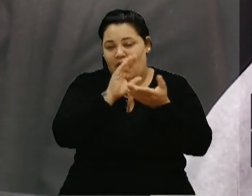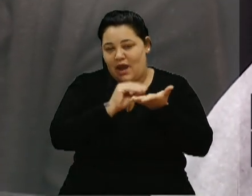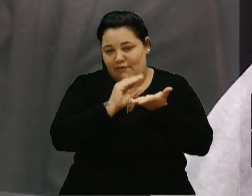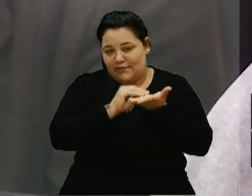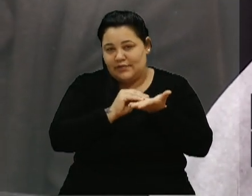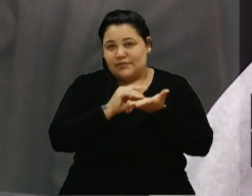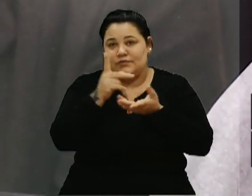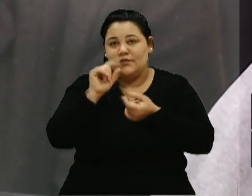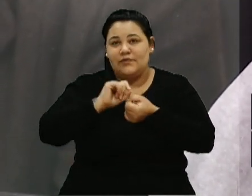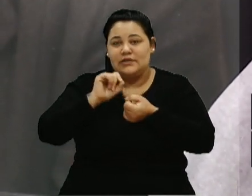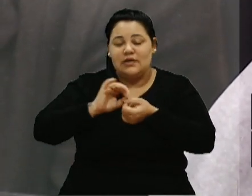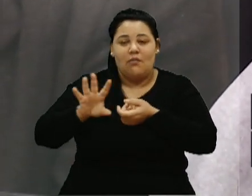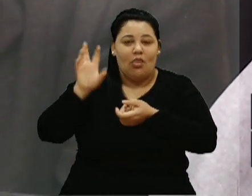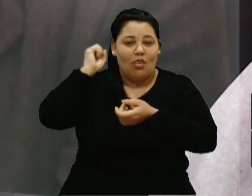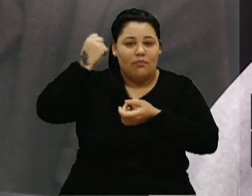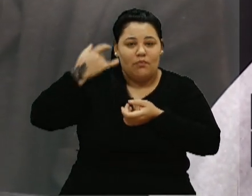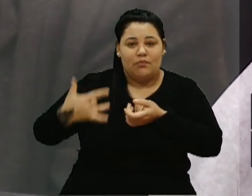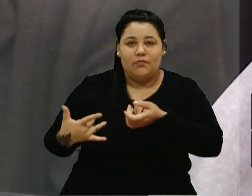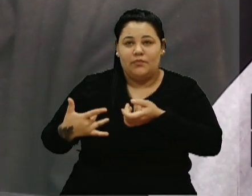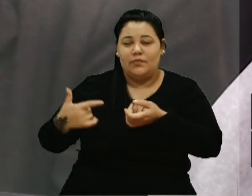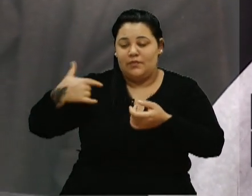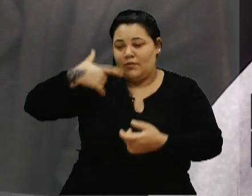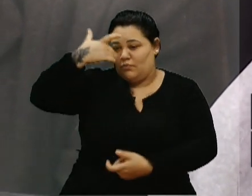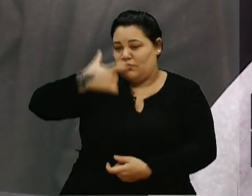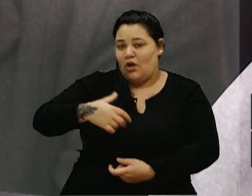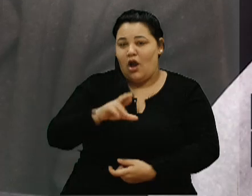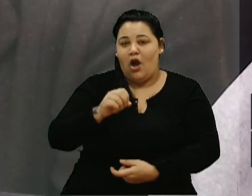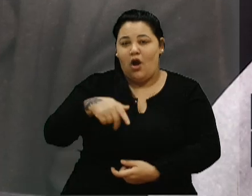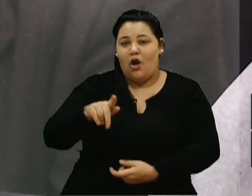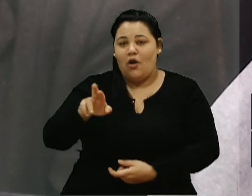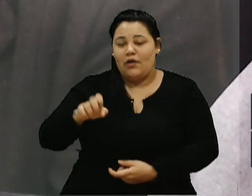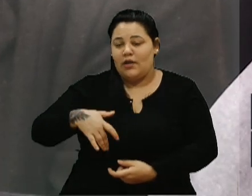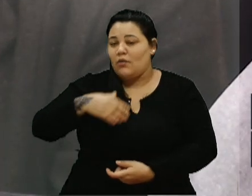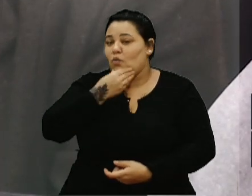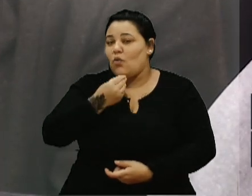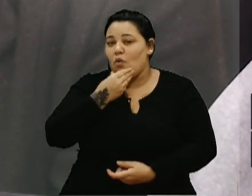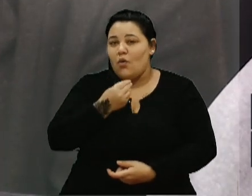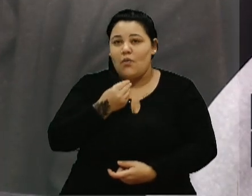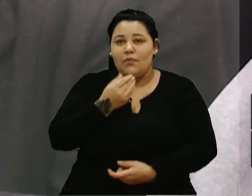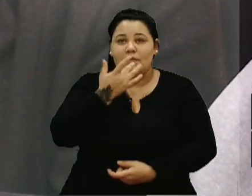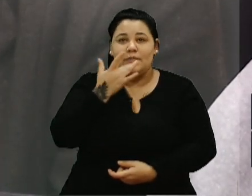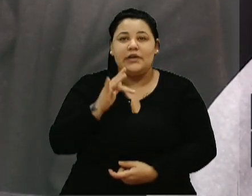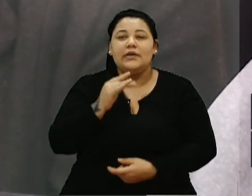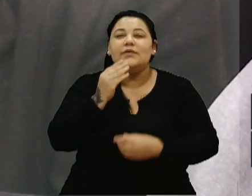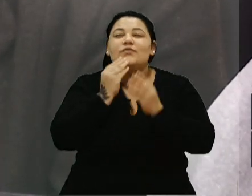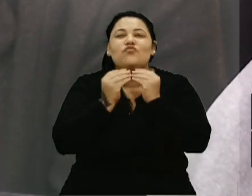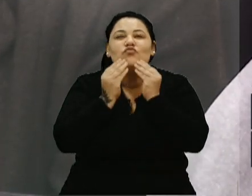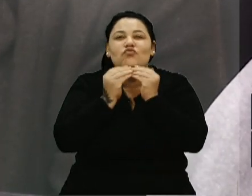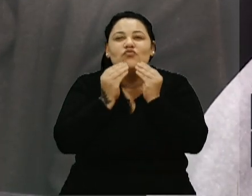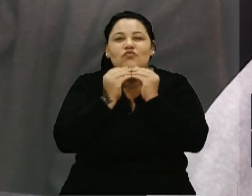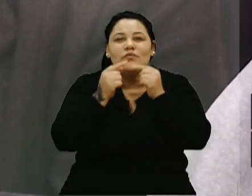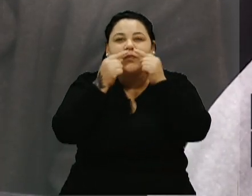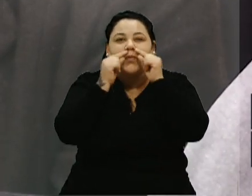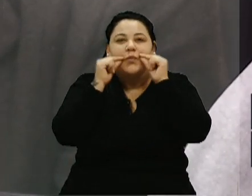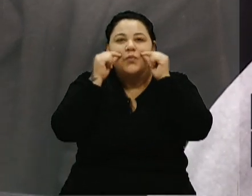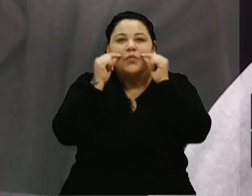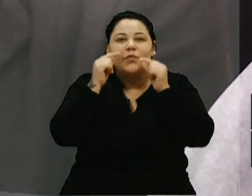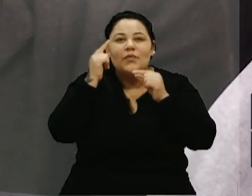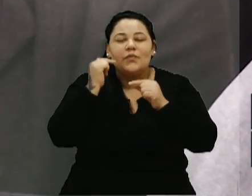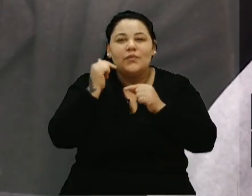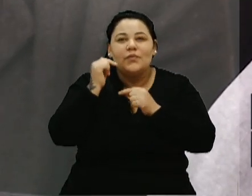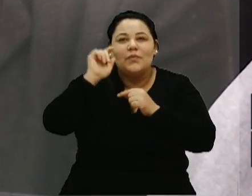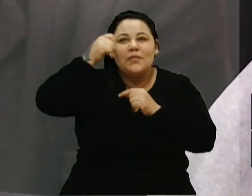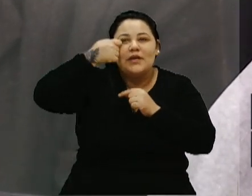minha autodescrição: sou Roque Júnior, homem branco, de cabelos, barbicha e bigodes pretos com